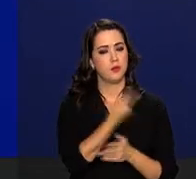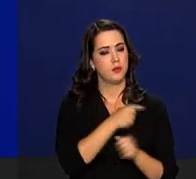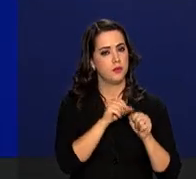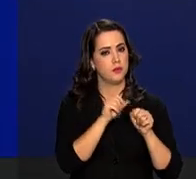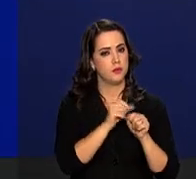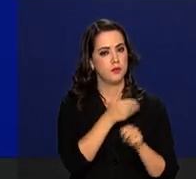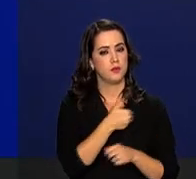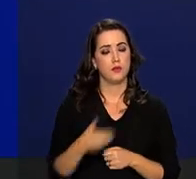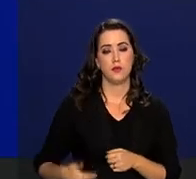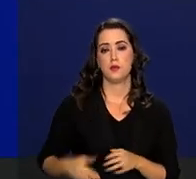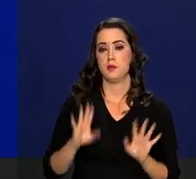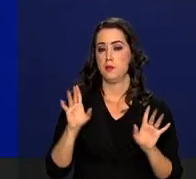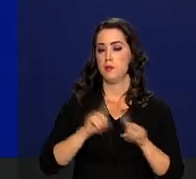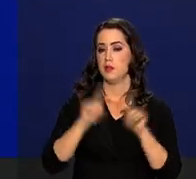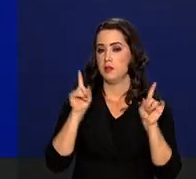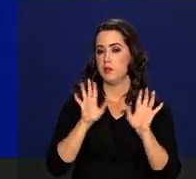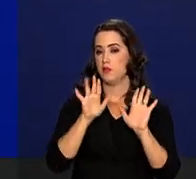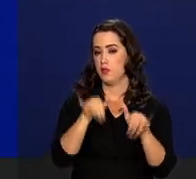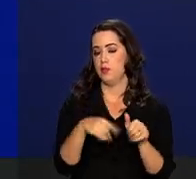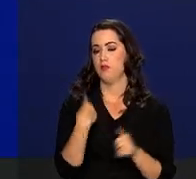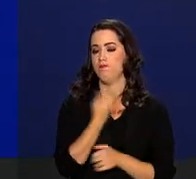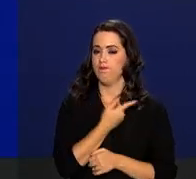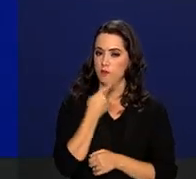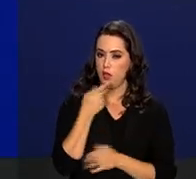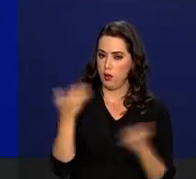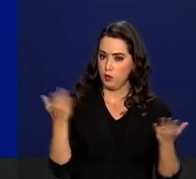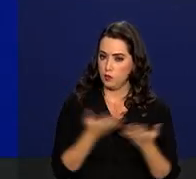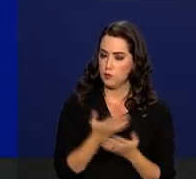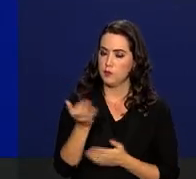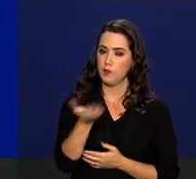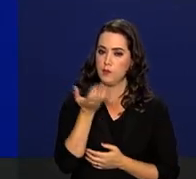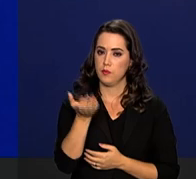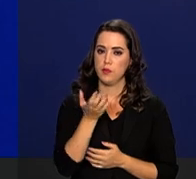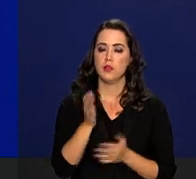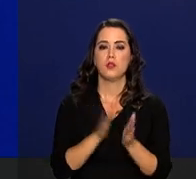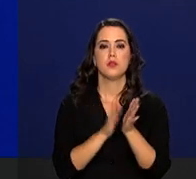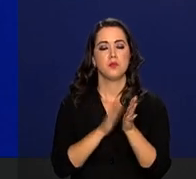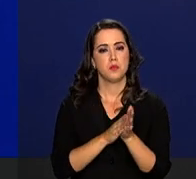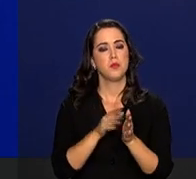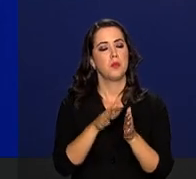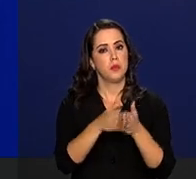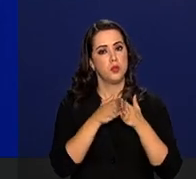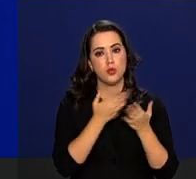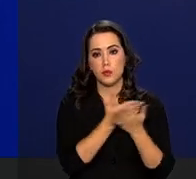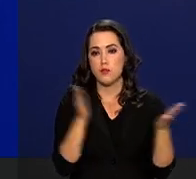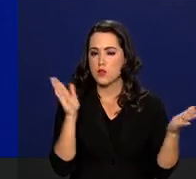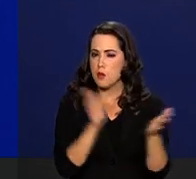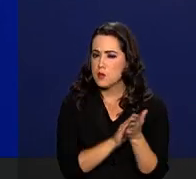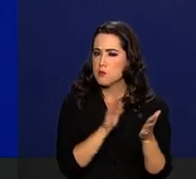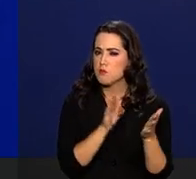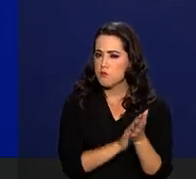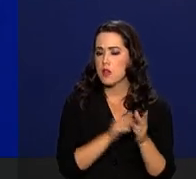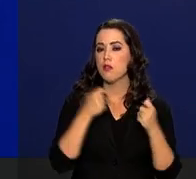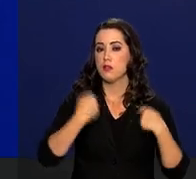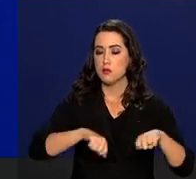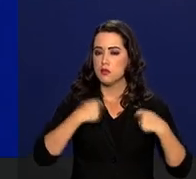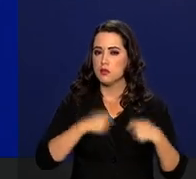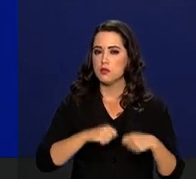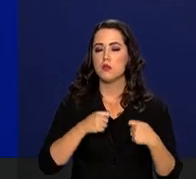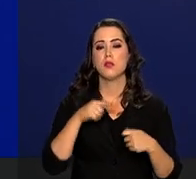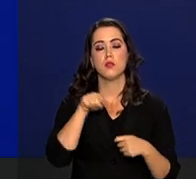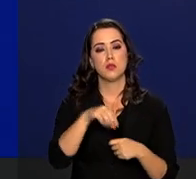não é? Mas para finalizar as minhas palavras, eu quero pedir um grande aplauso a quem realmente